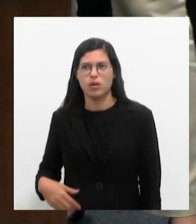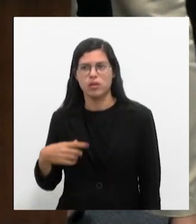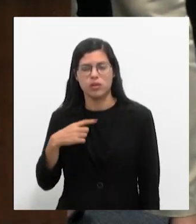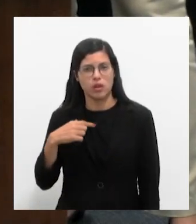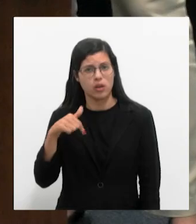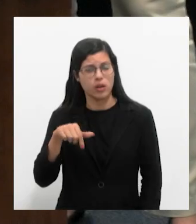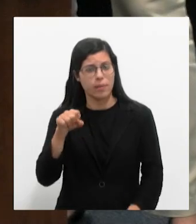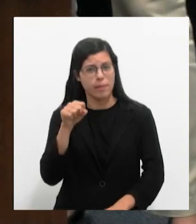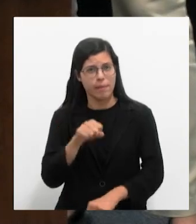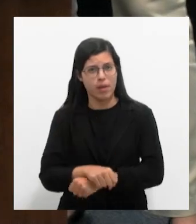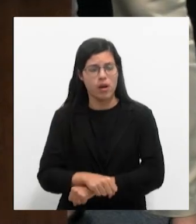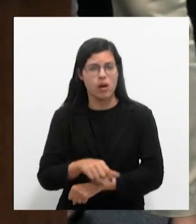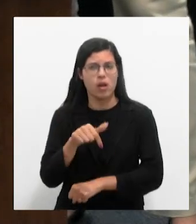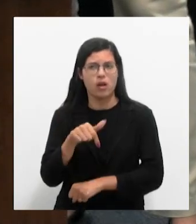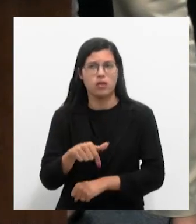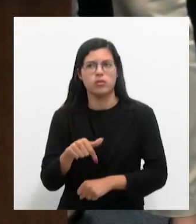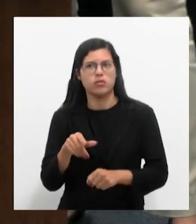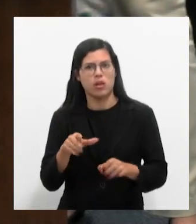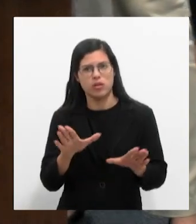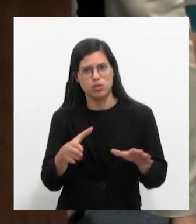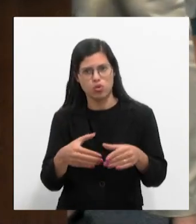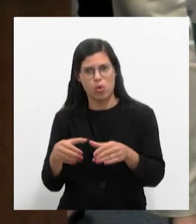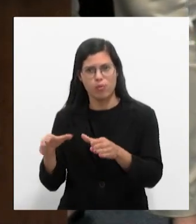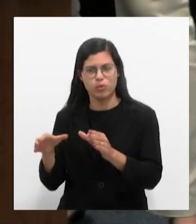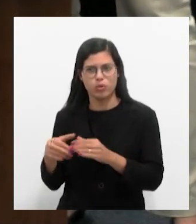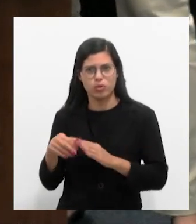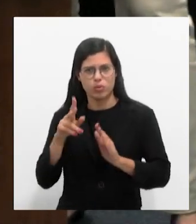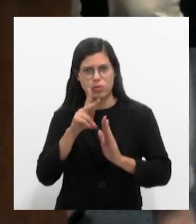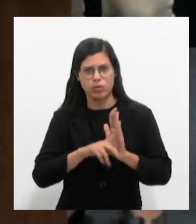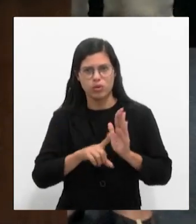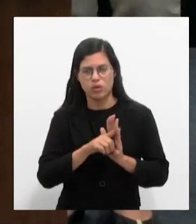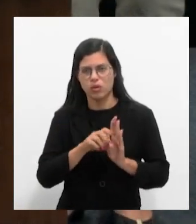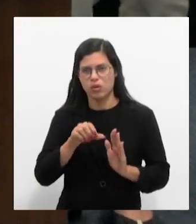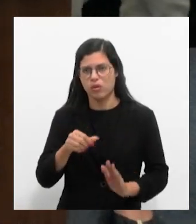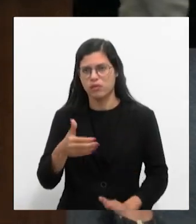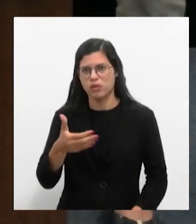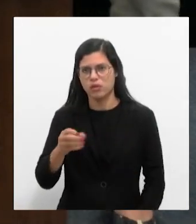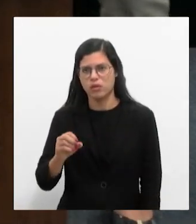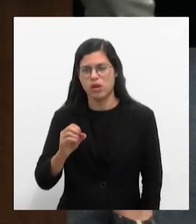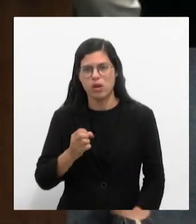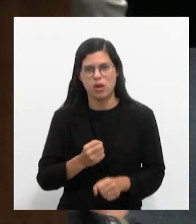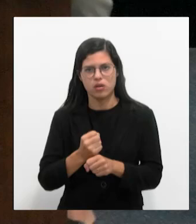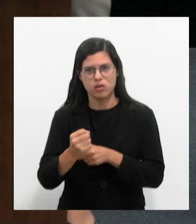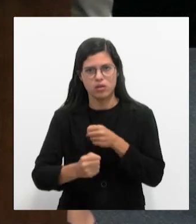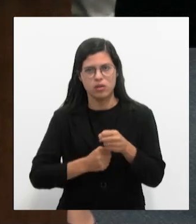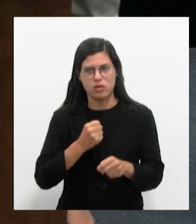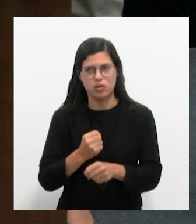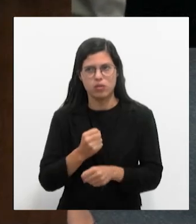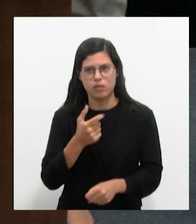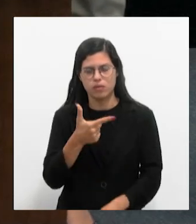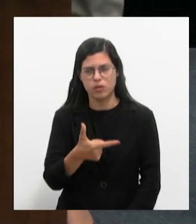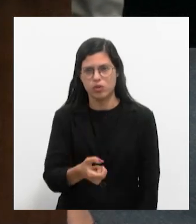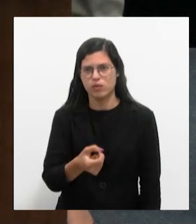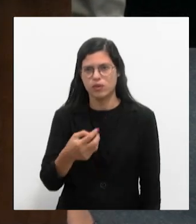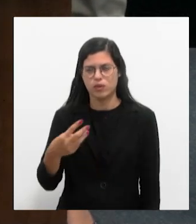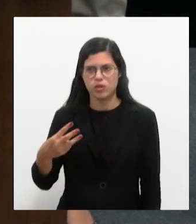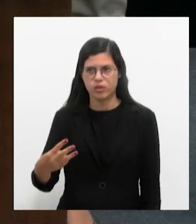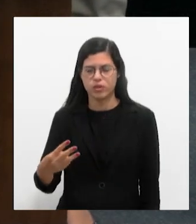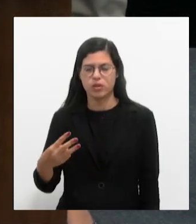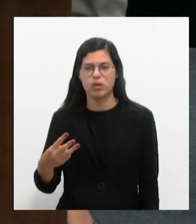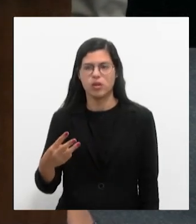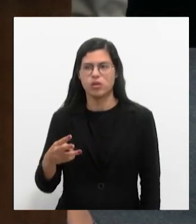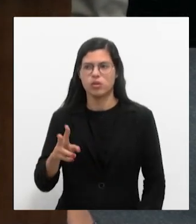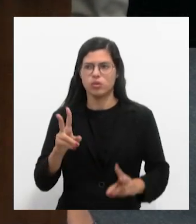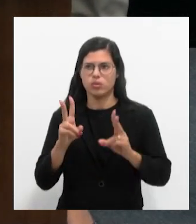casa, tramitando nas comissões, um projeto de lei 910 de 2023, que trata